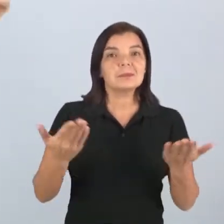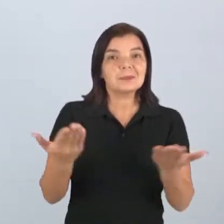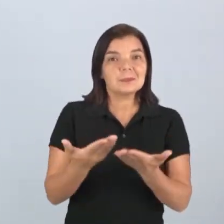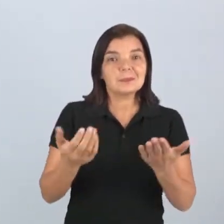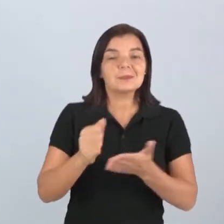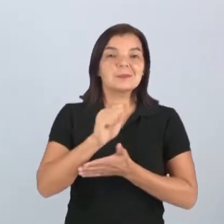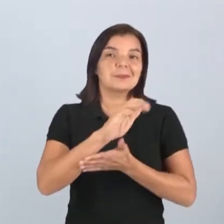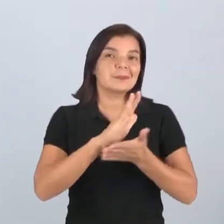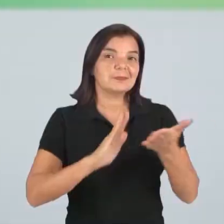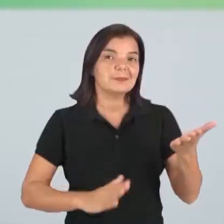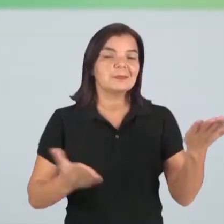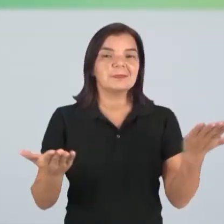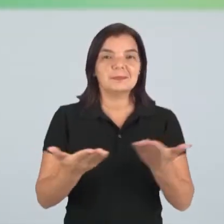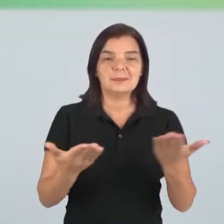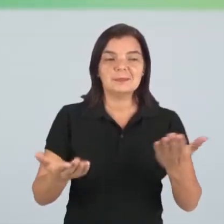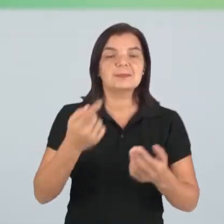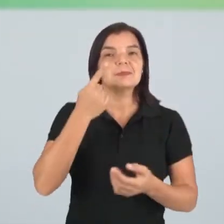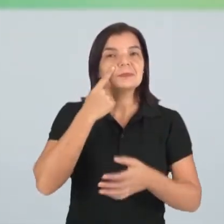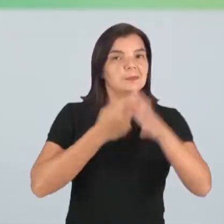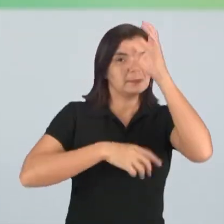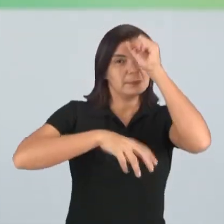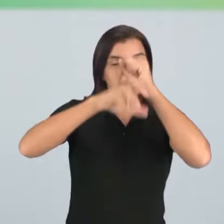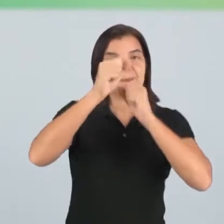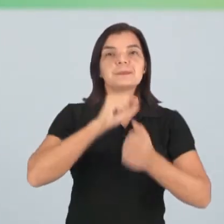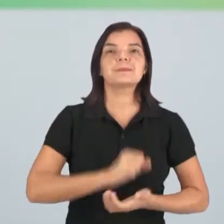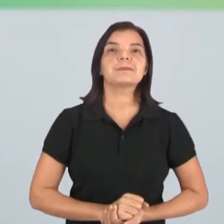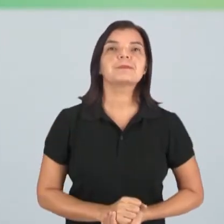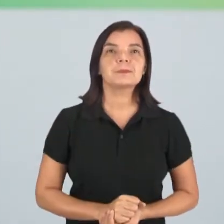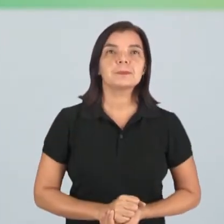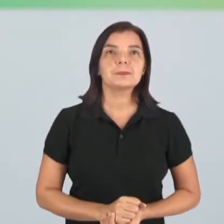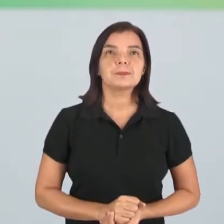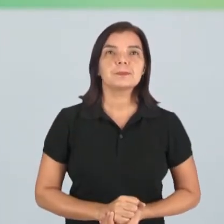vamos exercitar o que nós aprendemos.